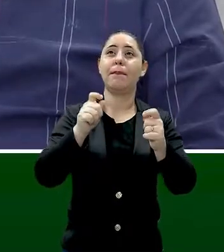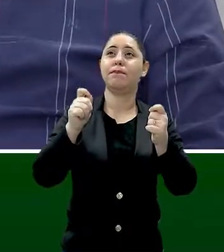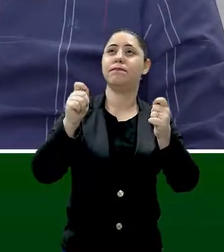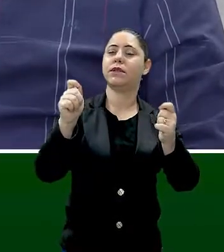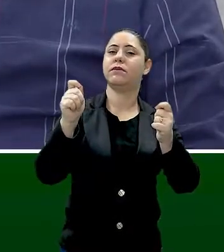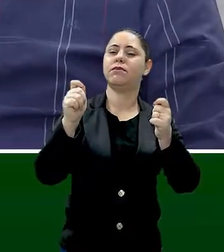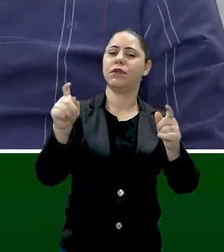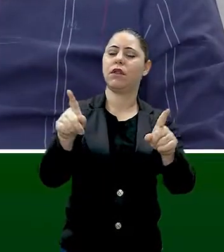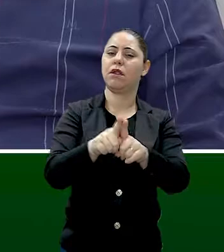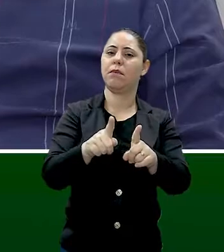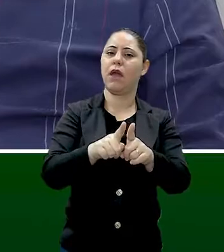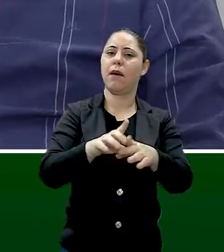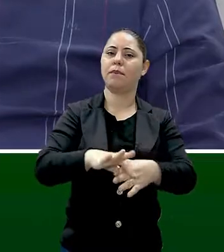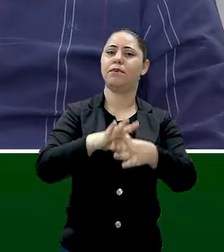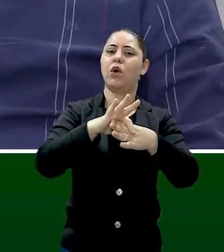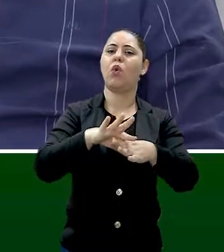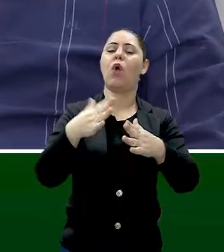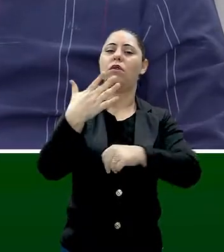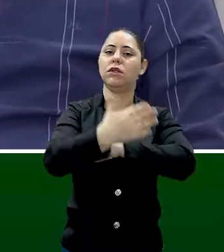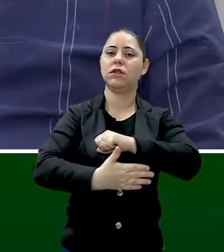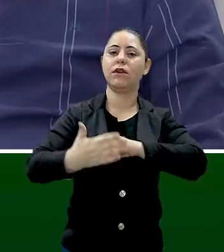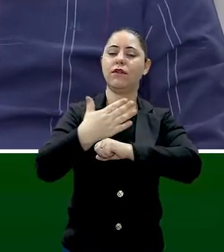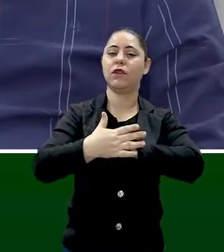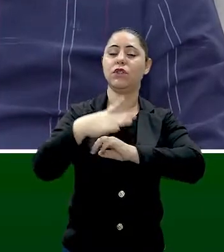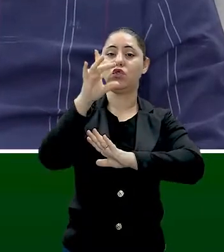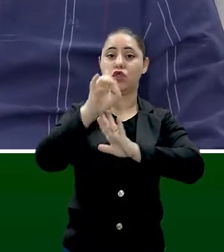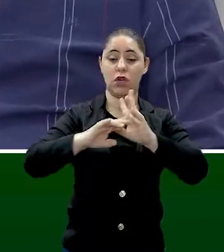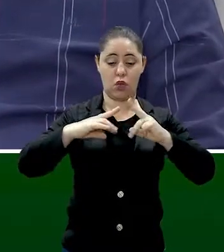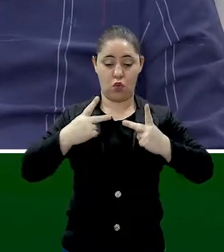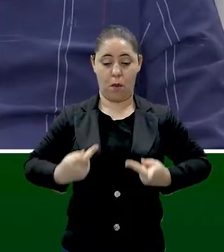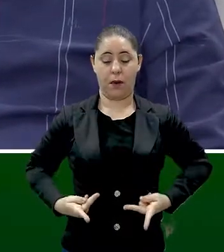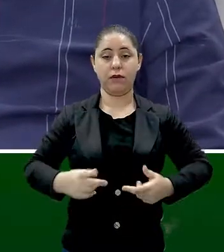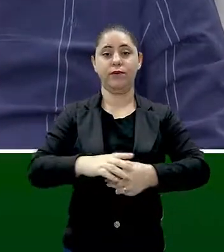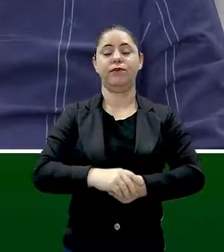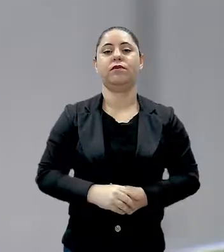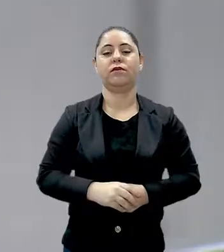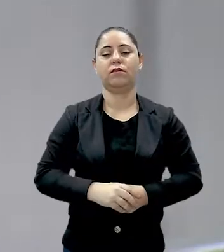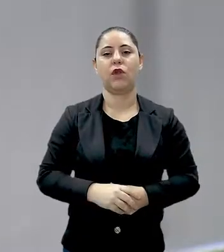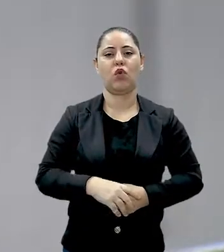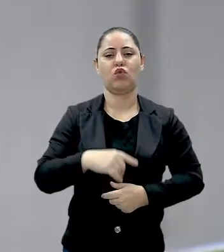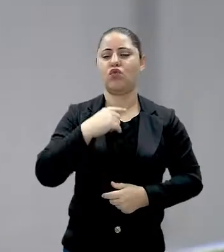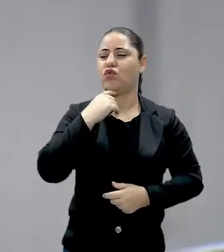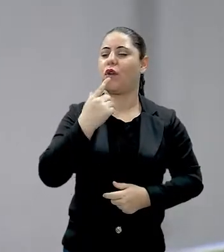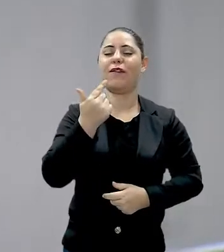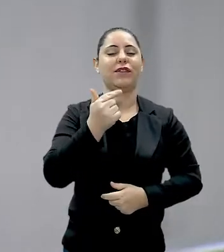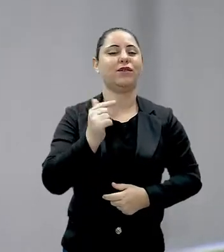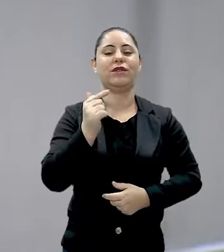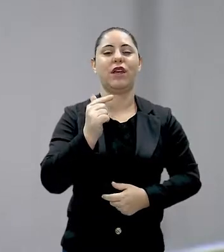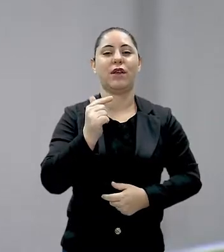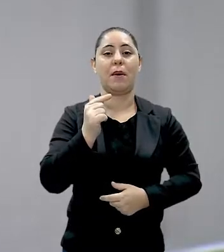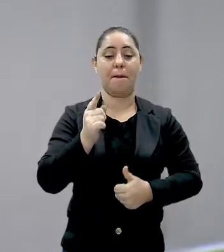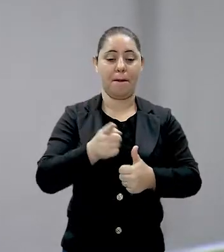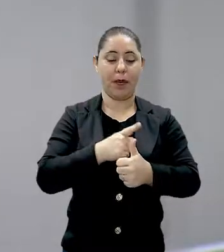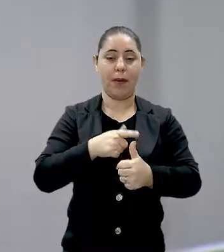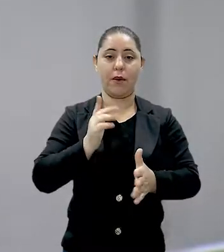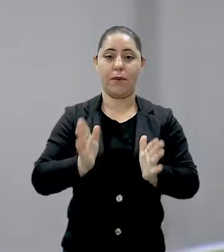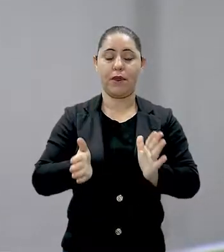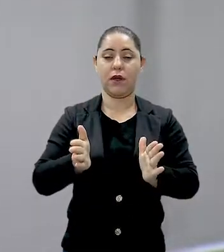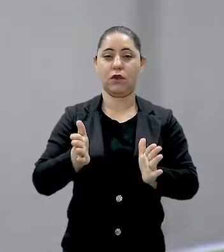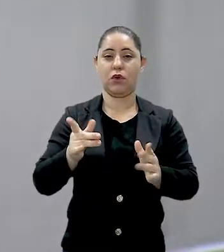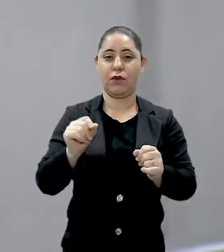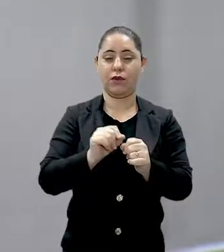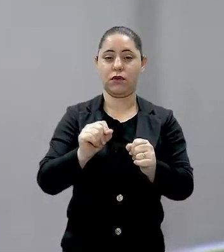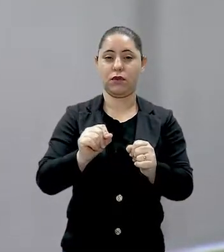suas bandeiras, sendo uma das principais a defesa dos direitos humanos. Sem dúvida, no primeiro mandato a